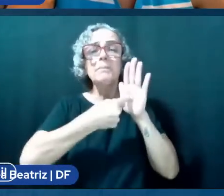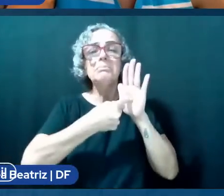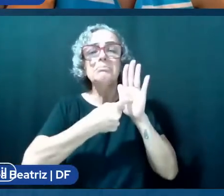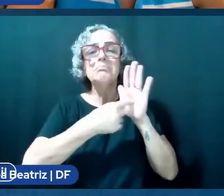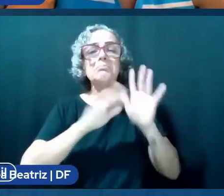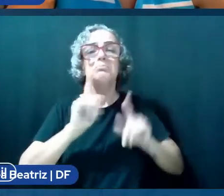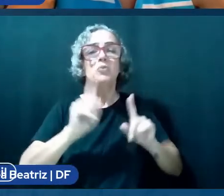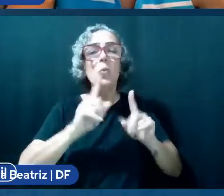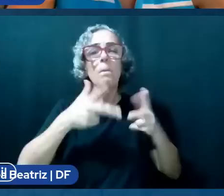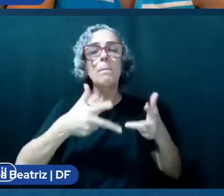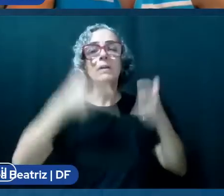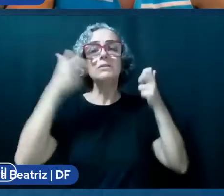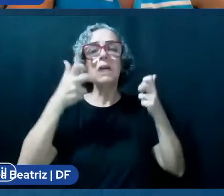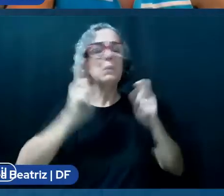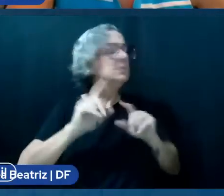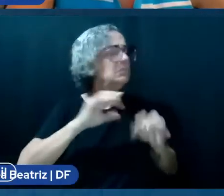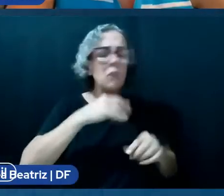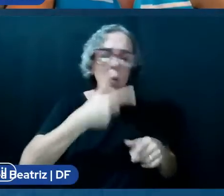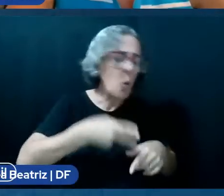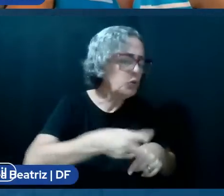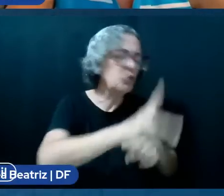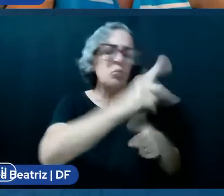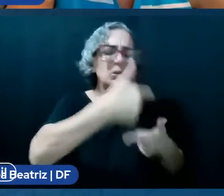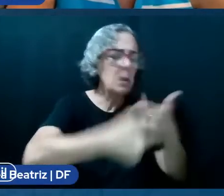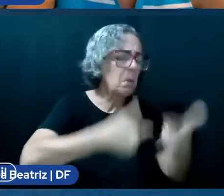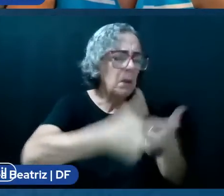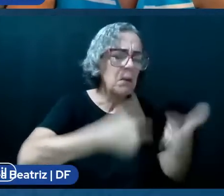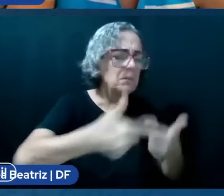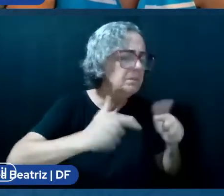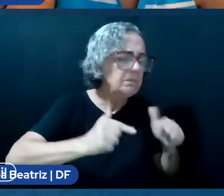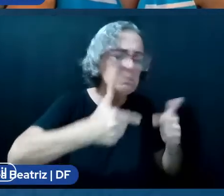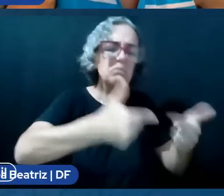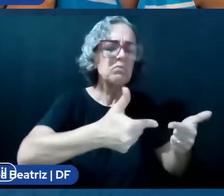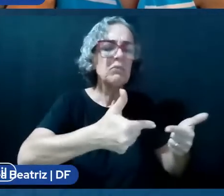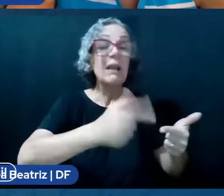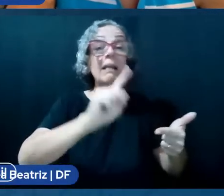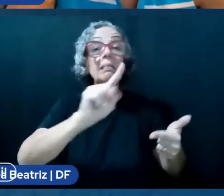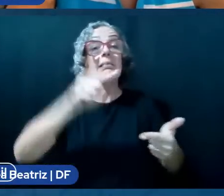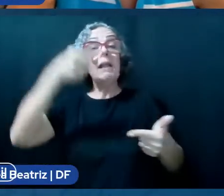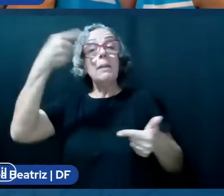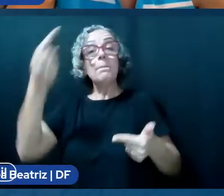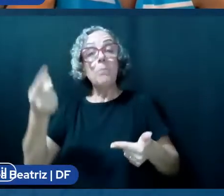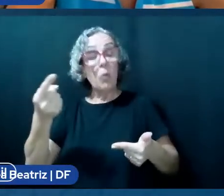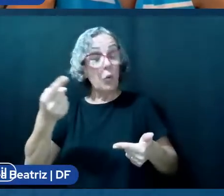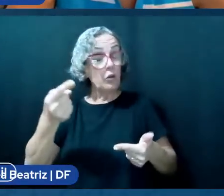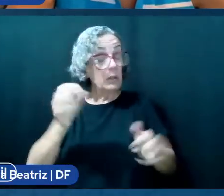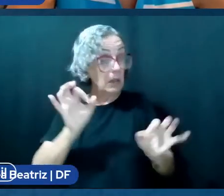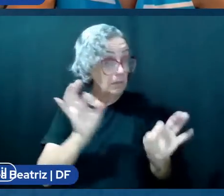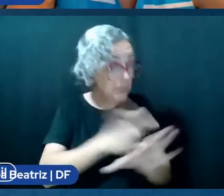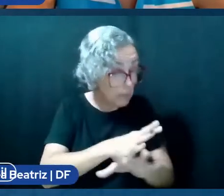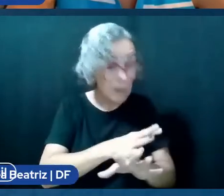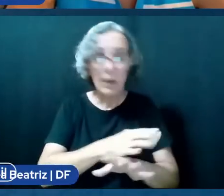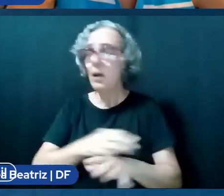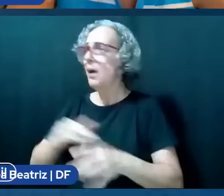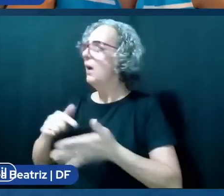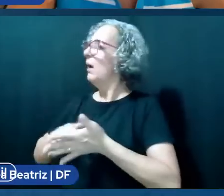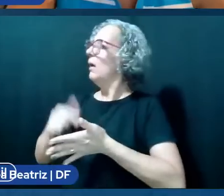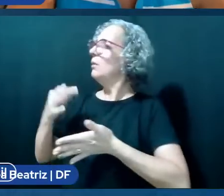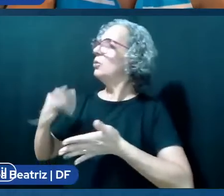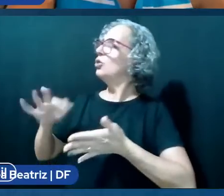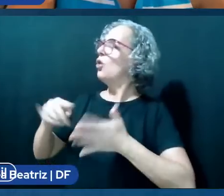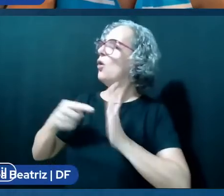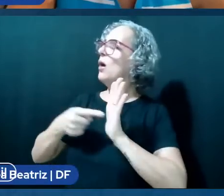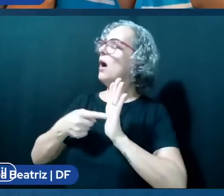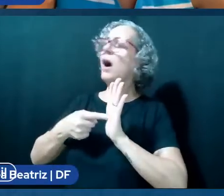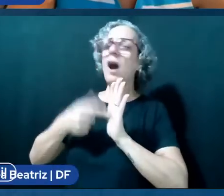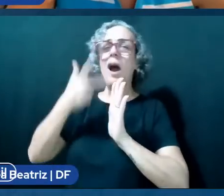vamos perceber somente depois, quando a nossa atenção se desvia disso, né? Eu acho que, em linhas gerais,